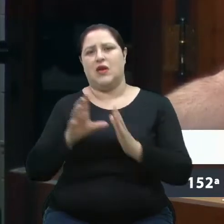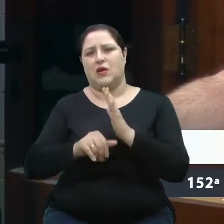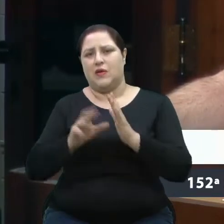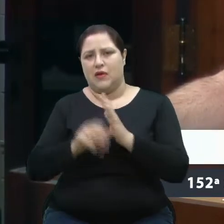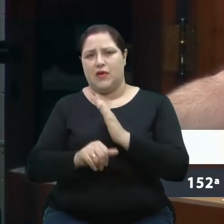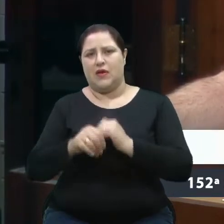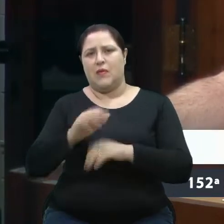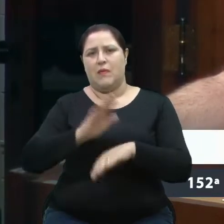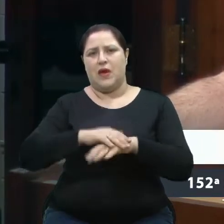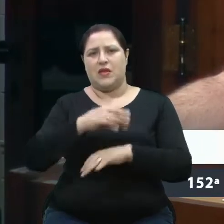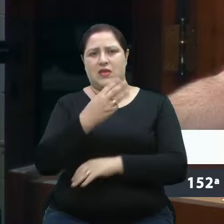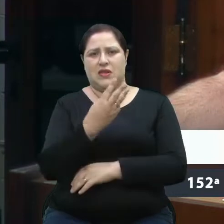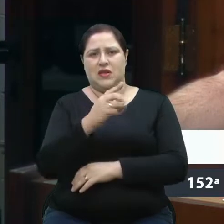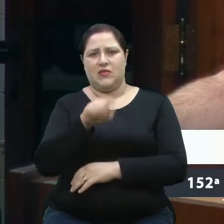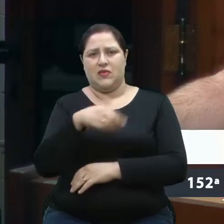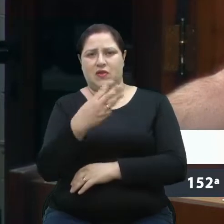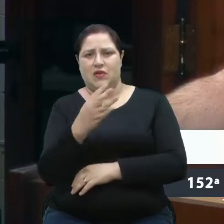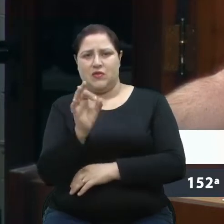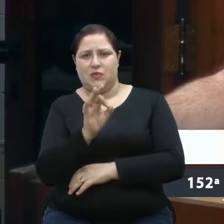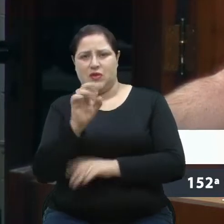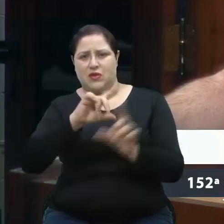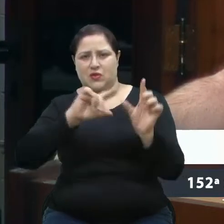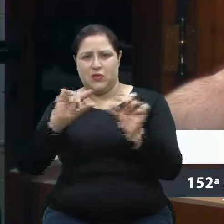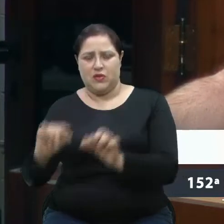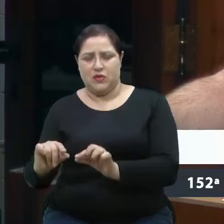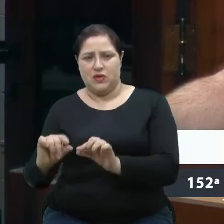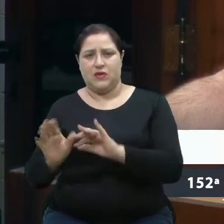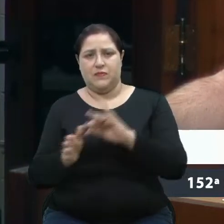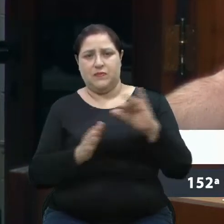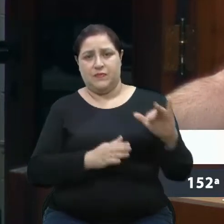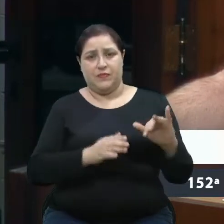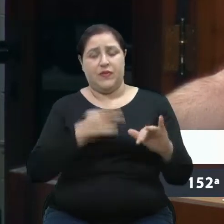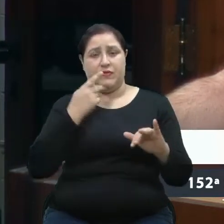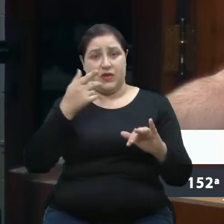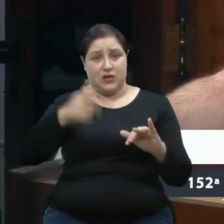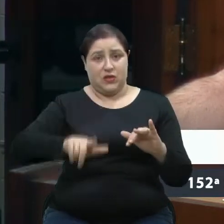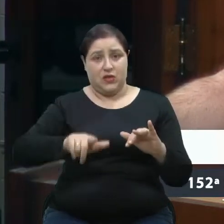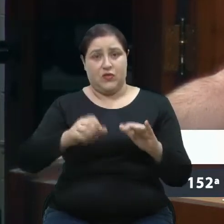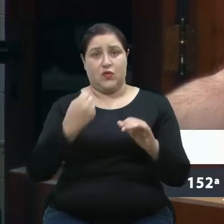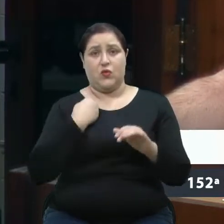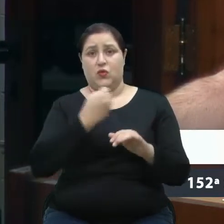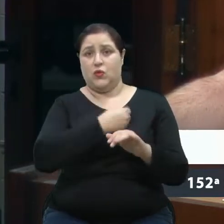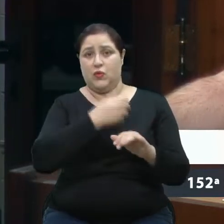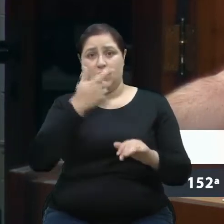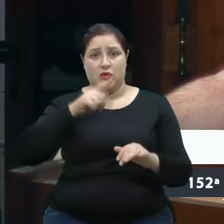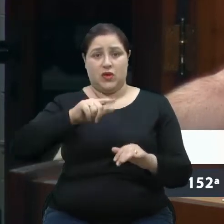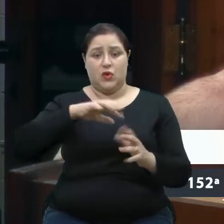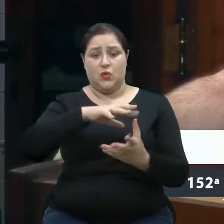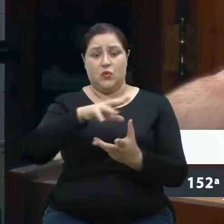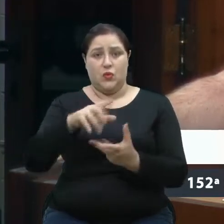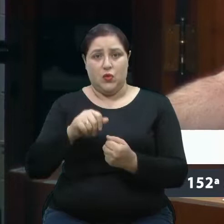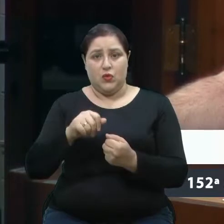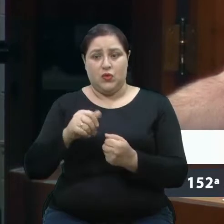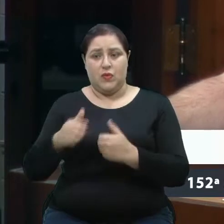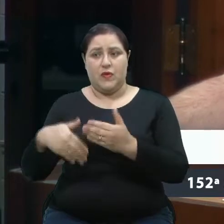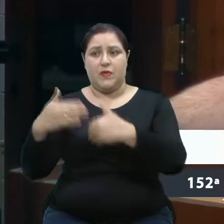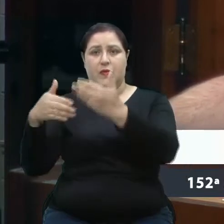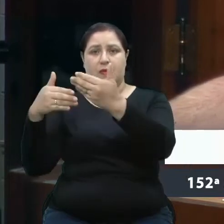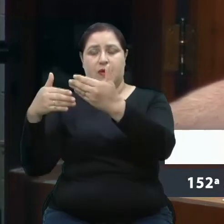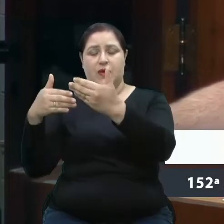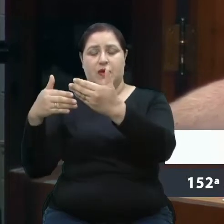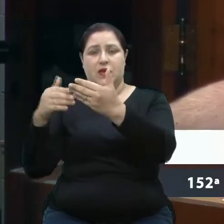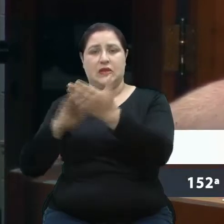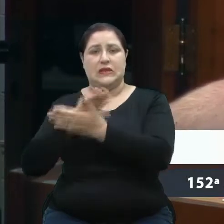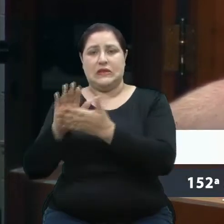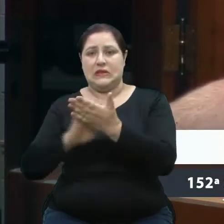3,3% de encolhimento. Volto a reforçar, esses números foram obtidos em um momento que o mundo crescia, sem guerras ou